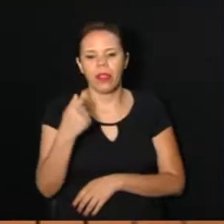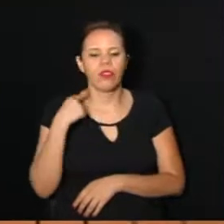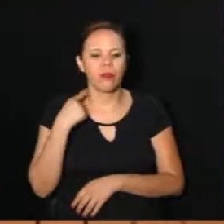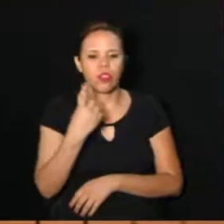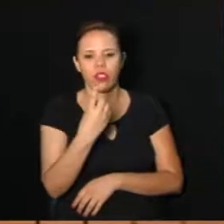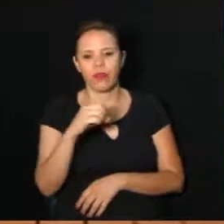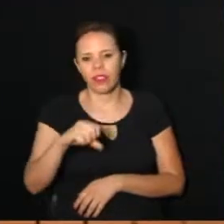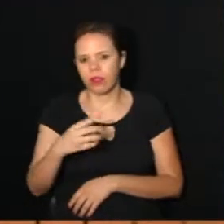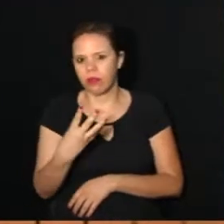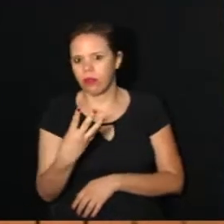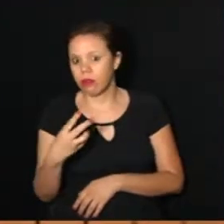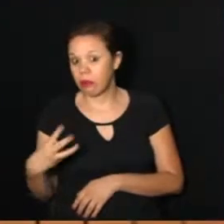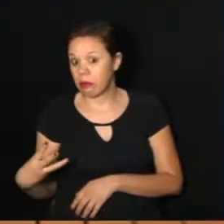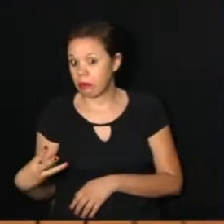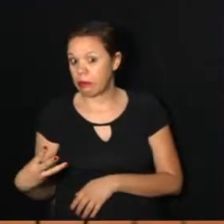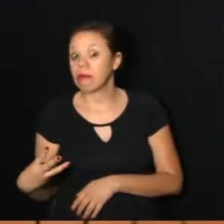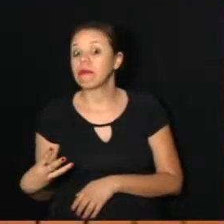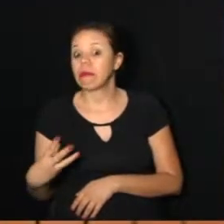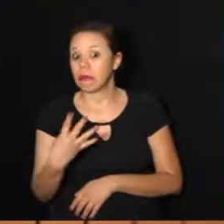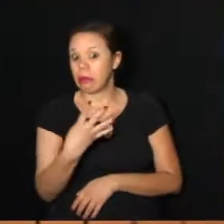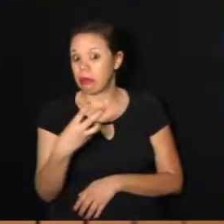1943,